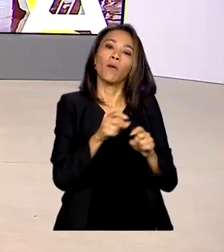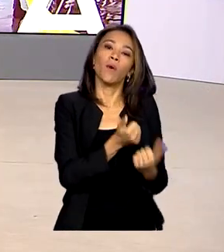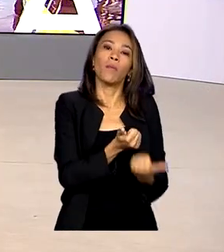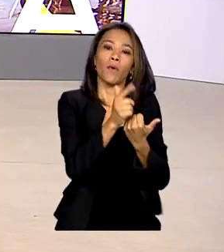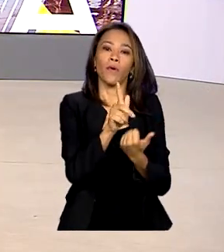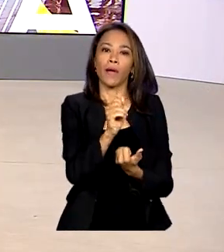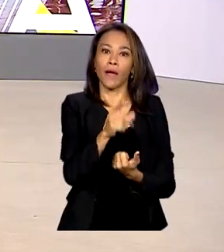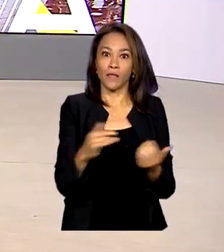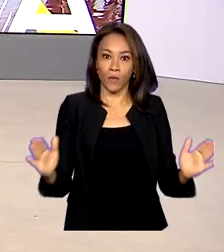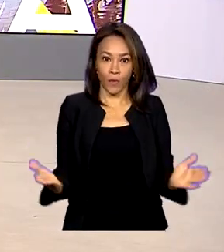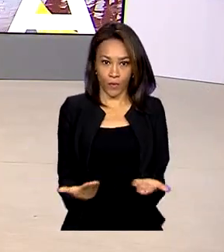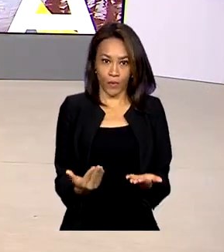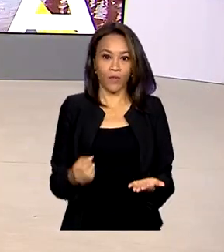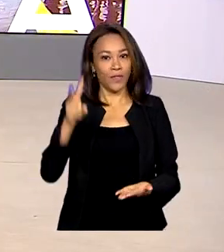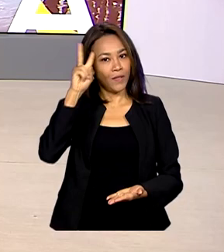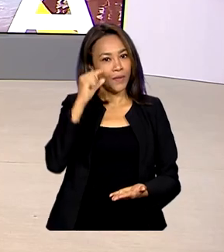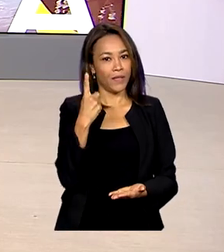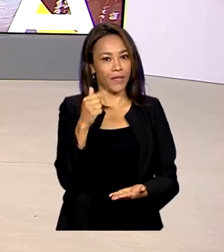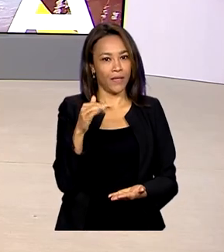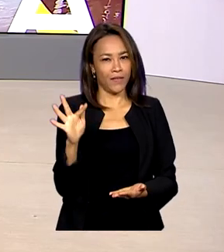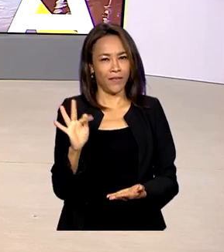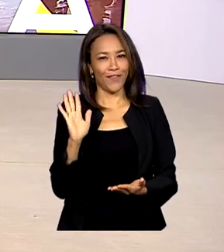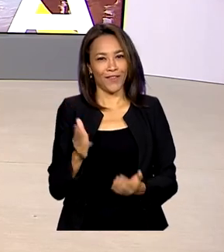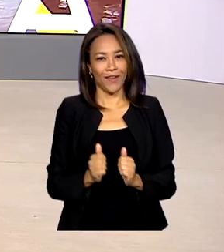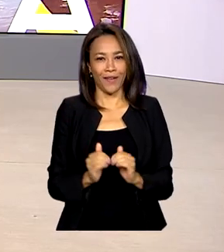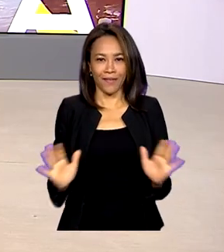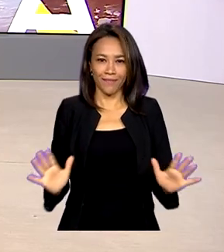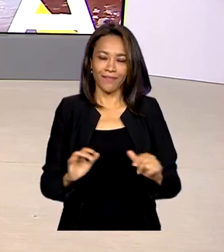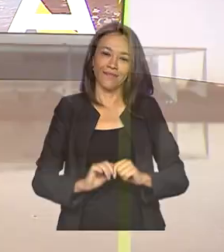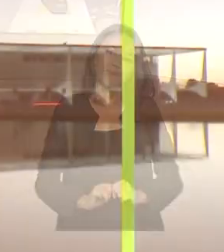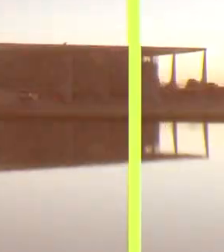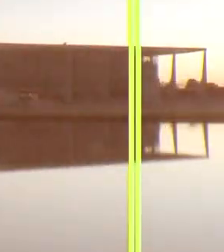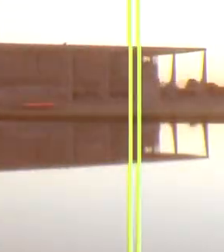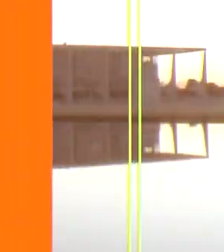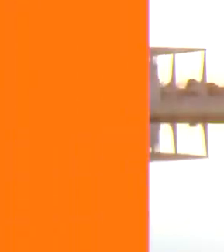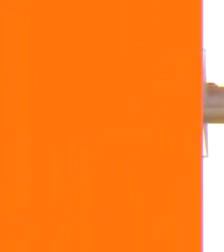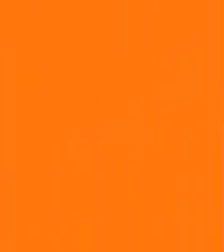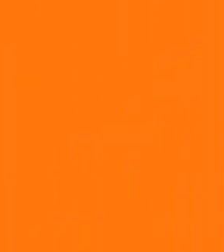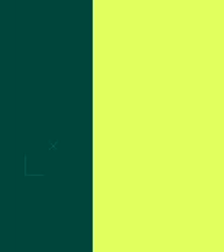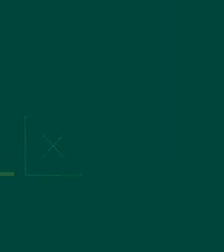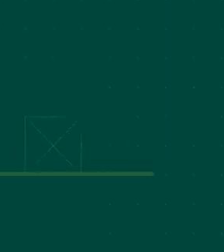Segunda-feira, 13 de fevereiro, Brasil em Dia já está no ar.